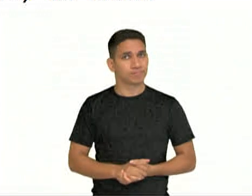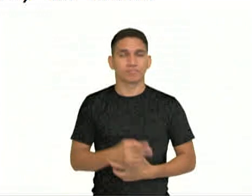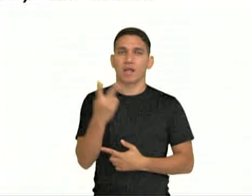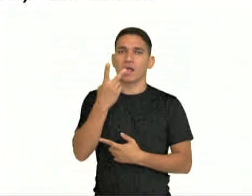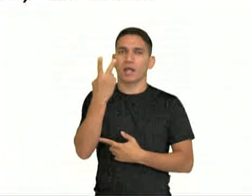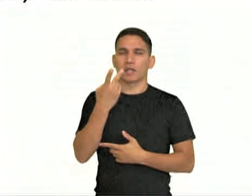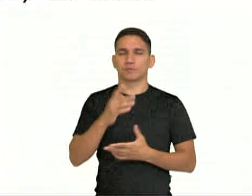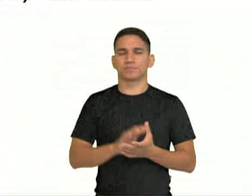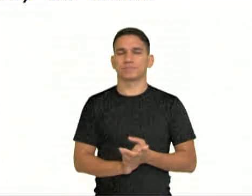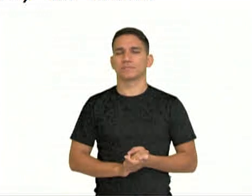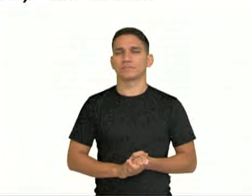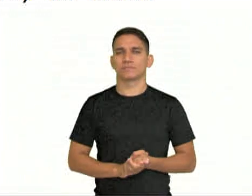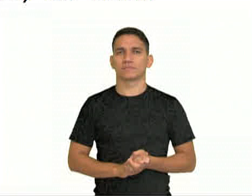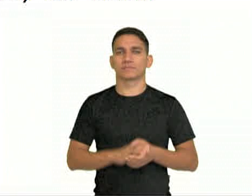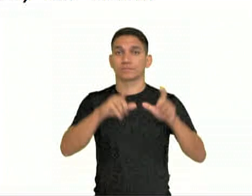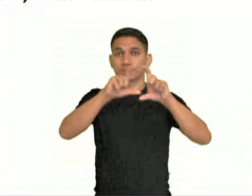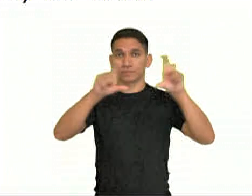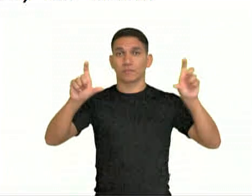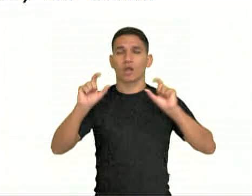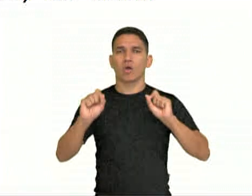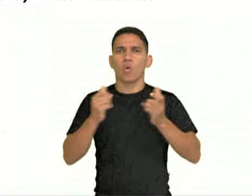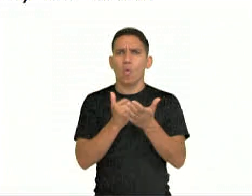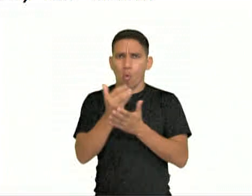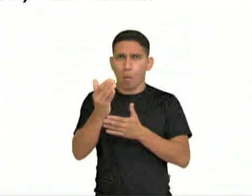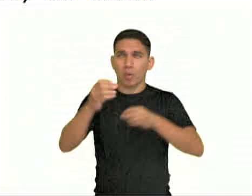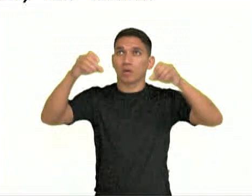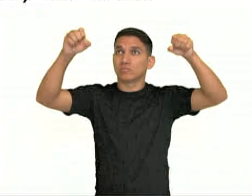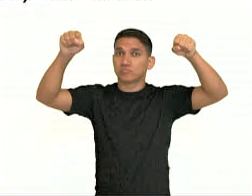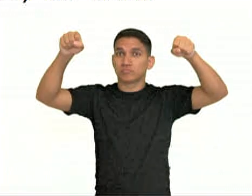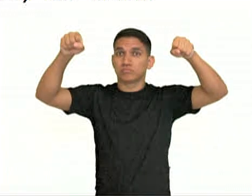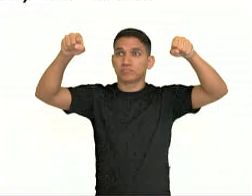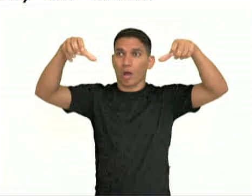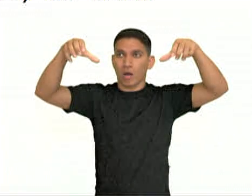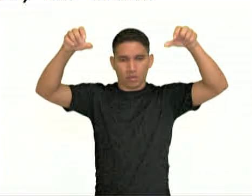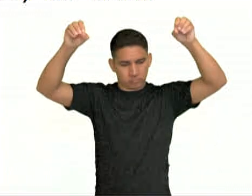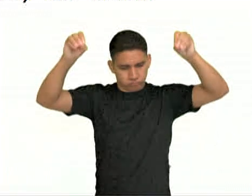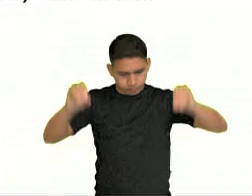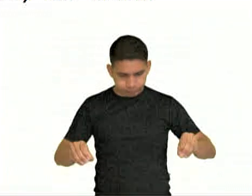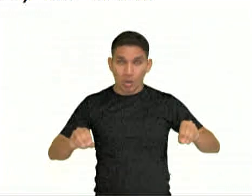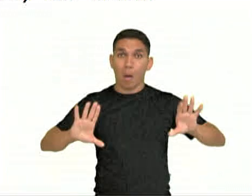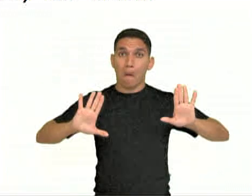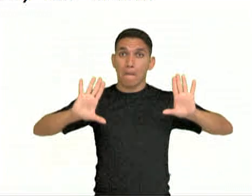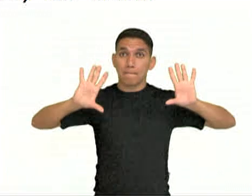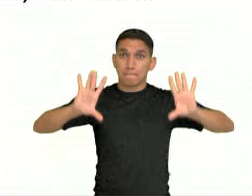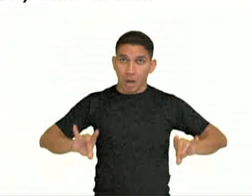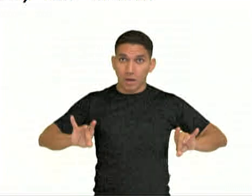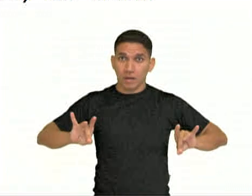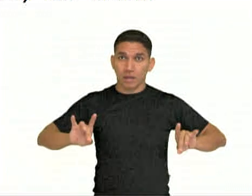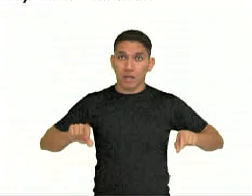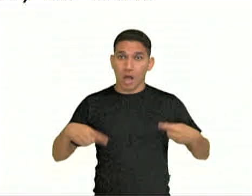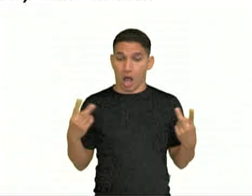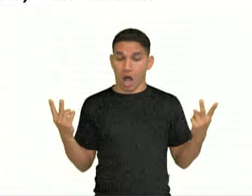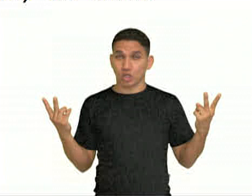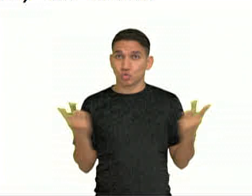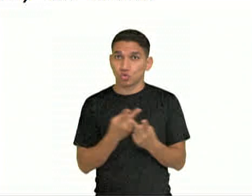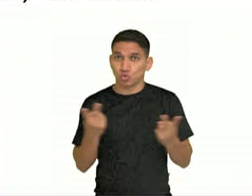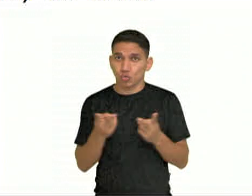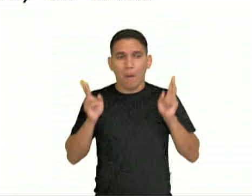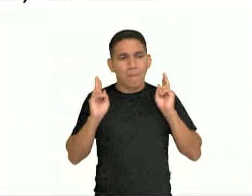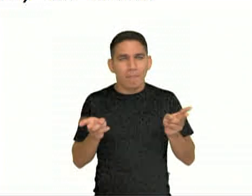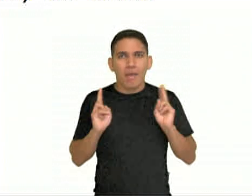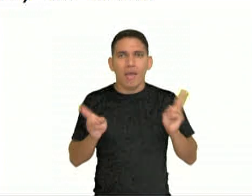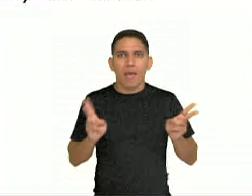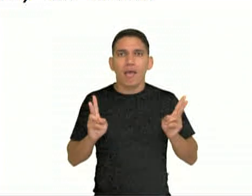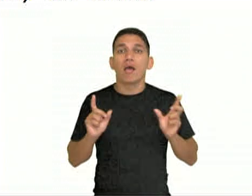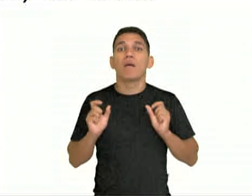Segunda proposição: desde o início da colisão até o seu término, as duas apresentam o mesmo valor de